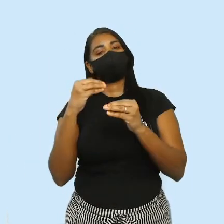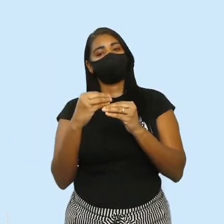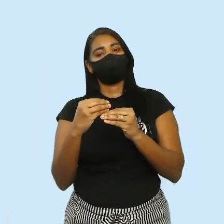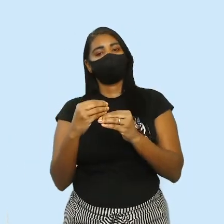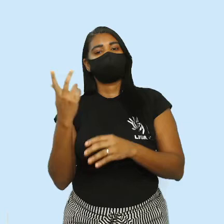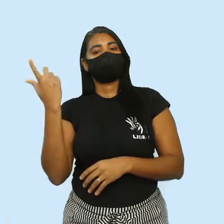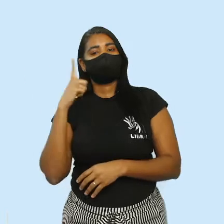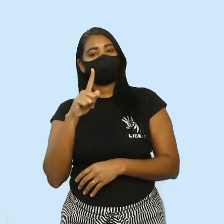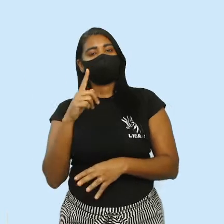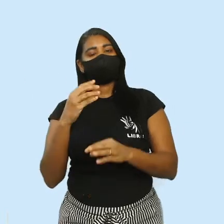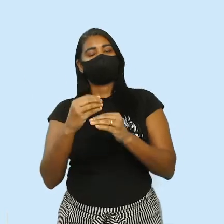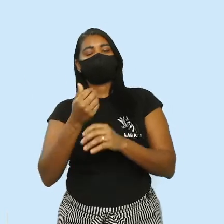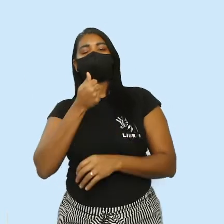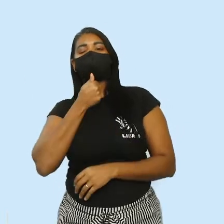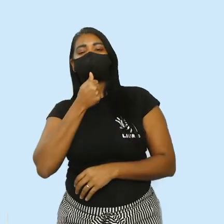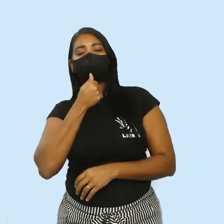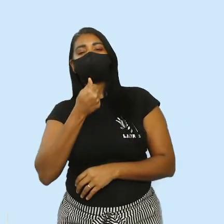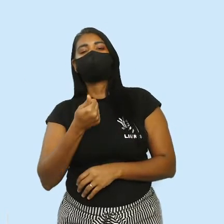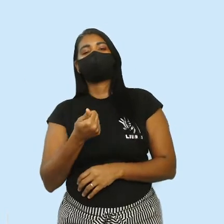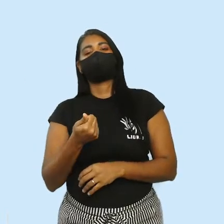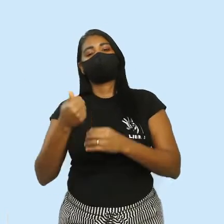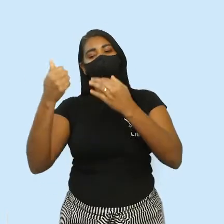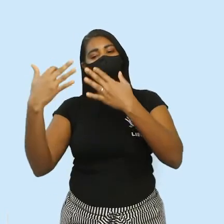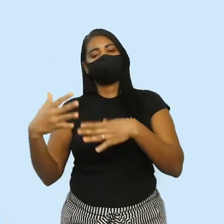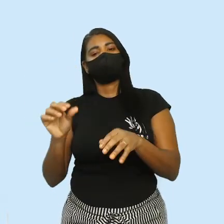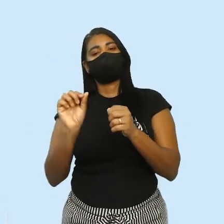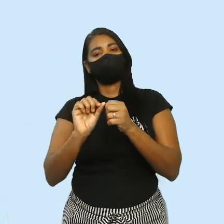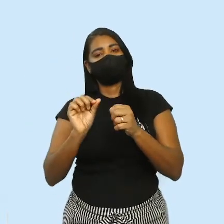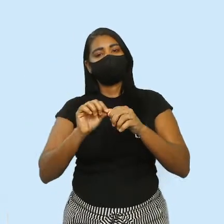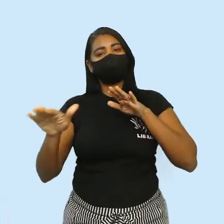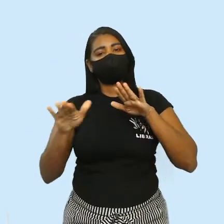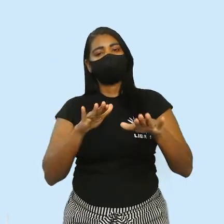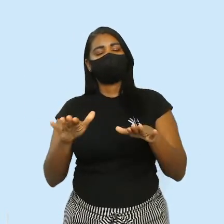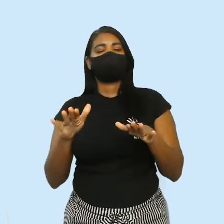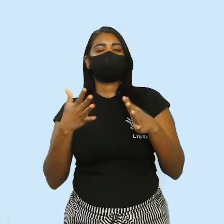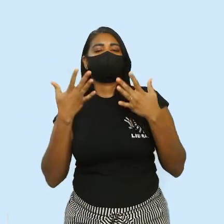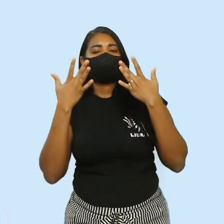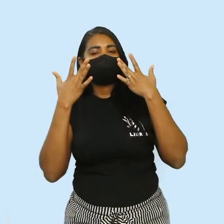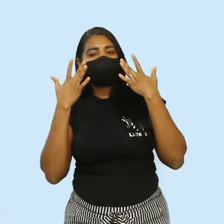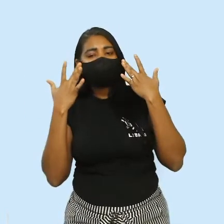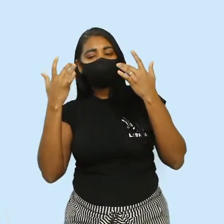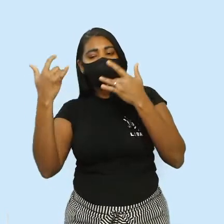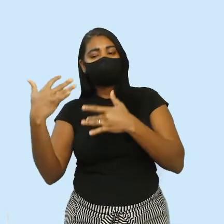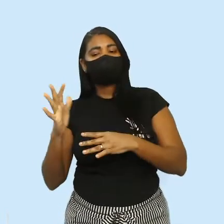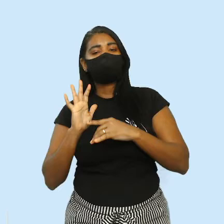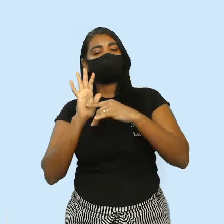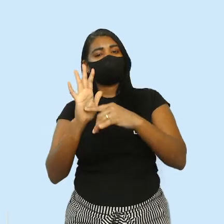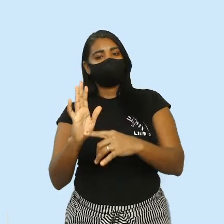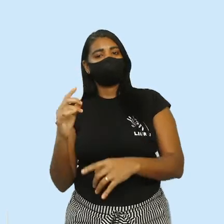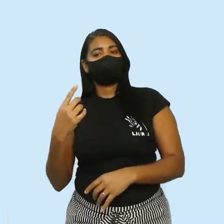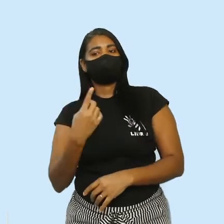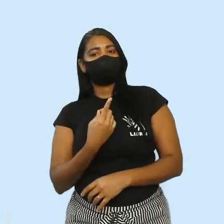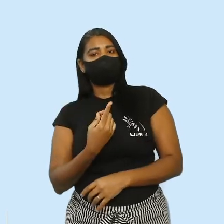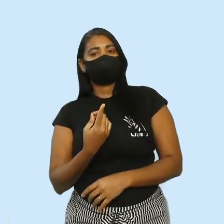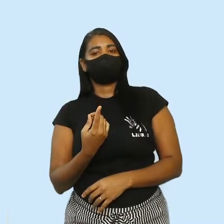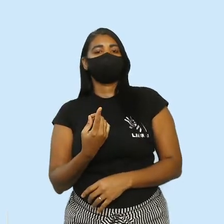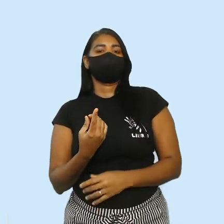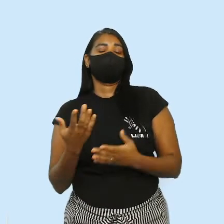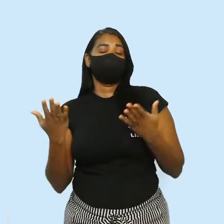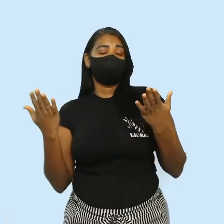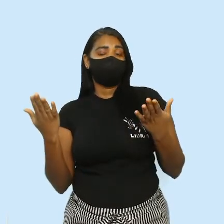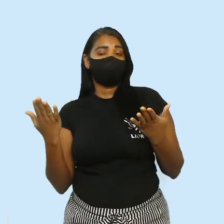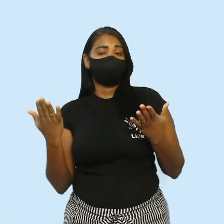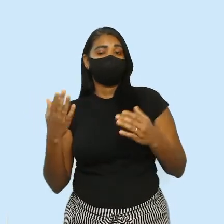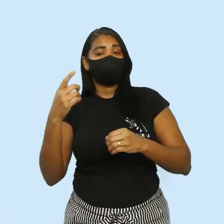que conseguiram ainda fazer esse movimento artístico, foi realmente a nossa tábua de salvação para que